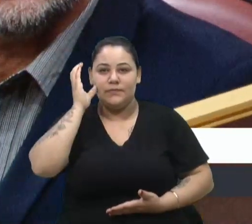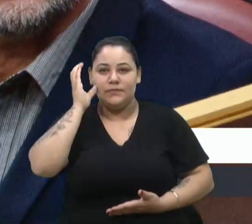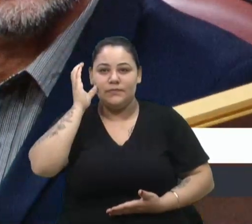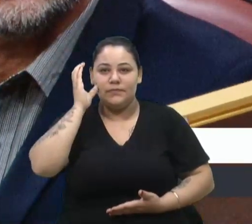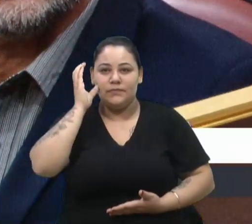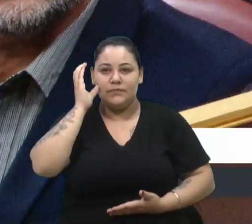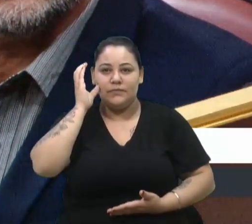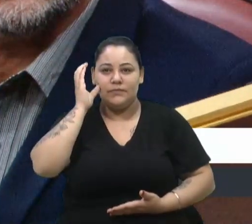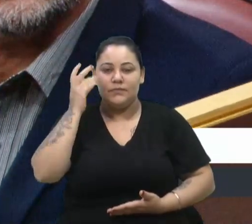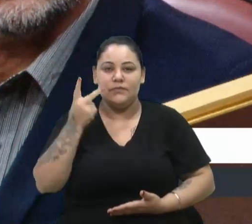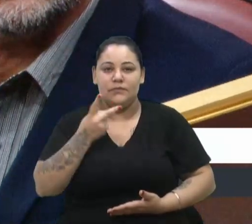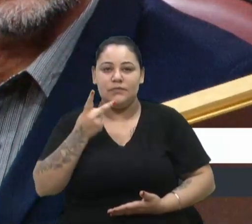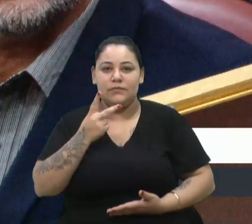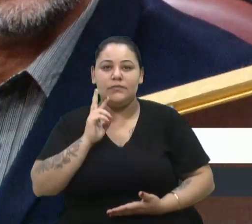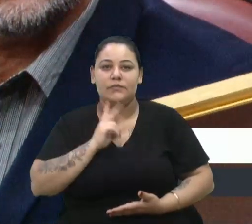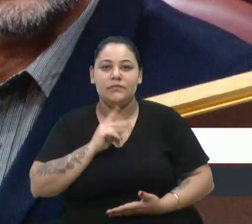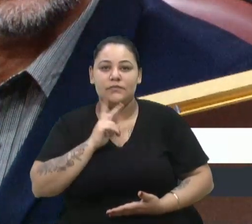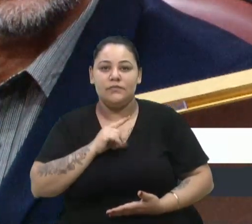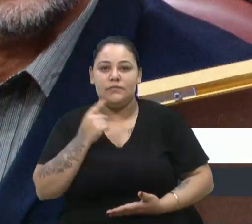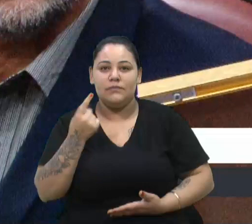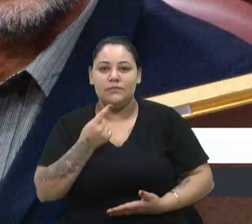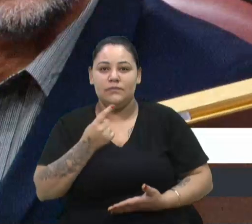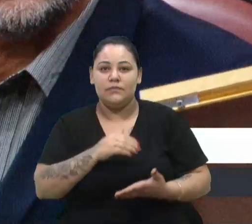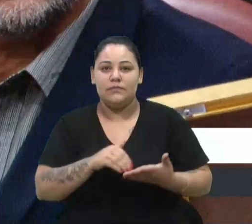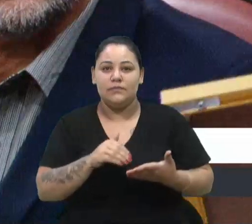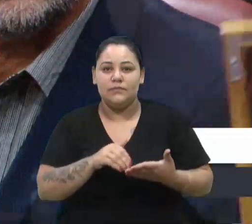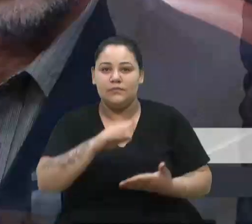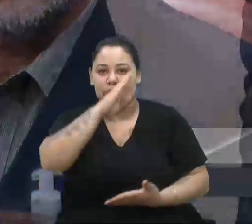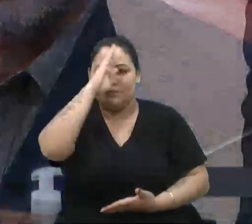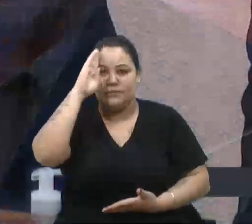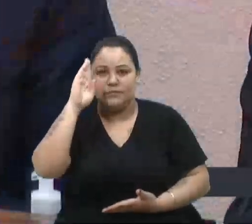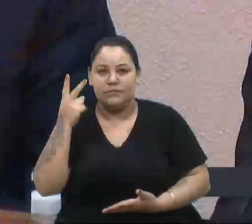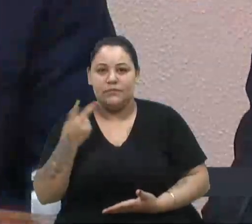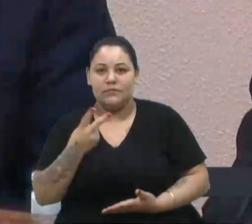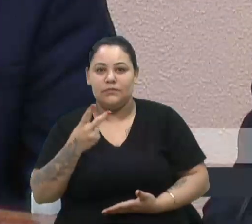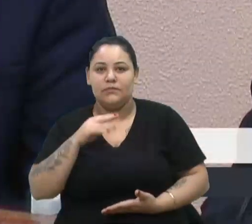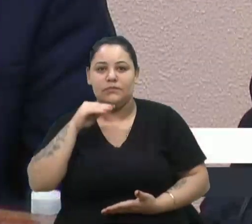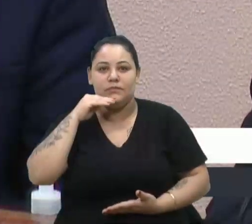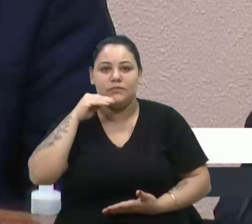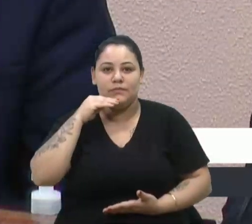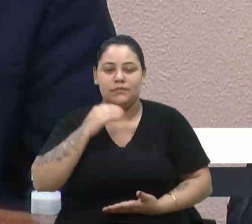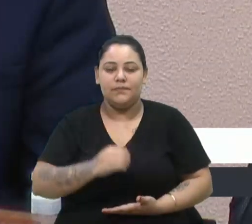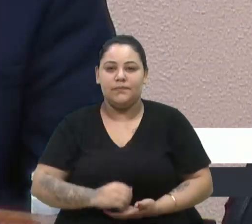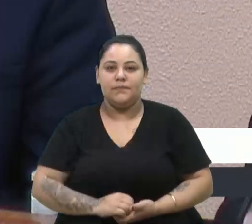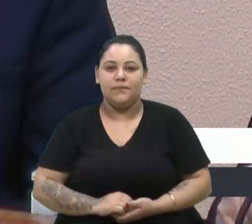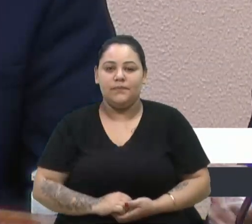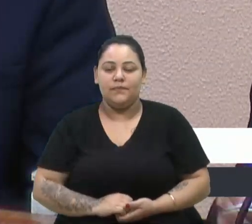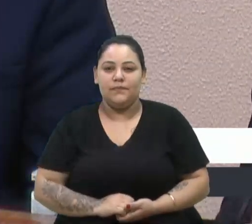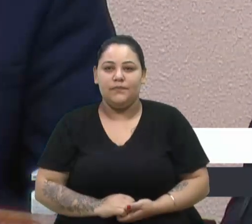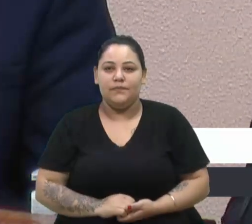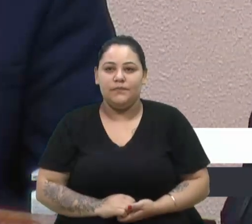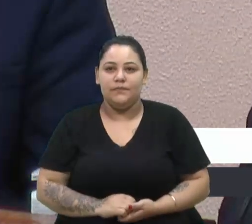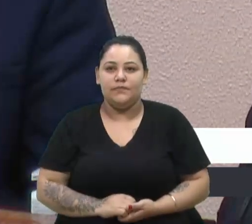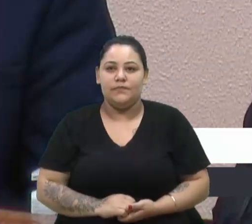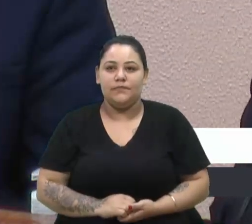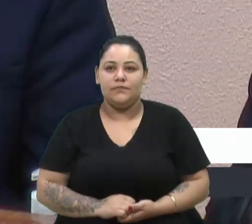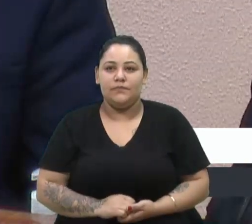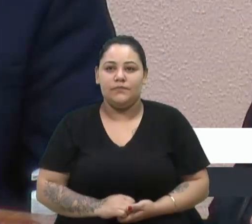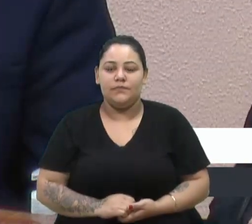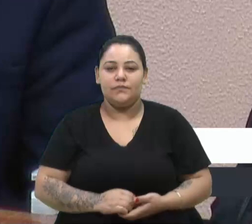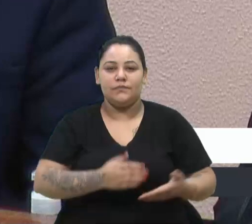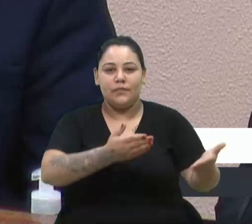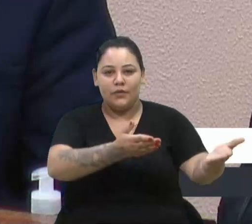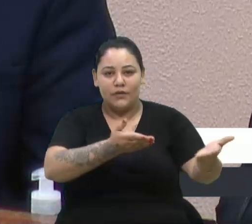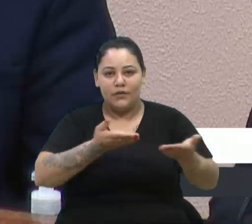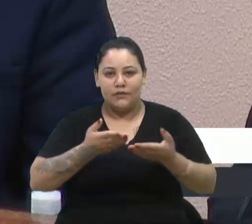Renato Oliveira primeiro secretário Adriano Bressan e segunda secretária secretária Marisol Santos Convido